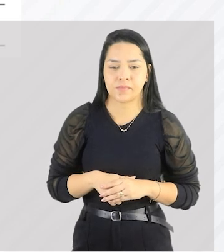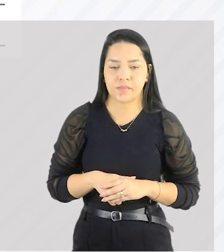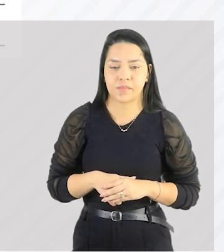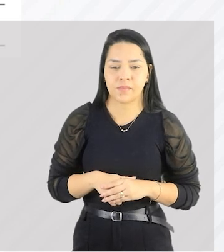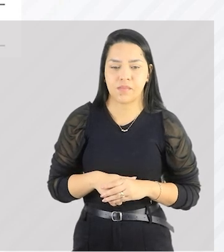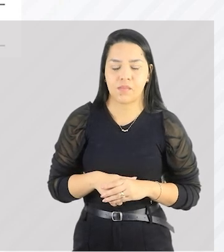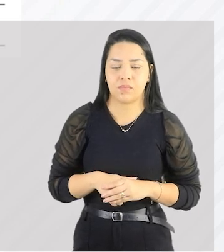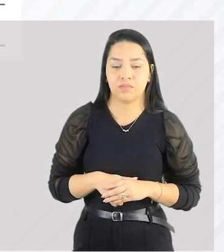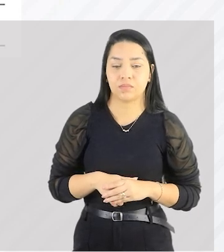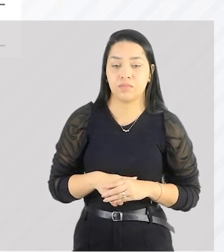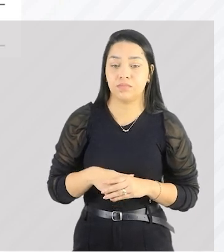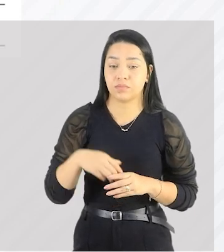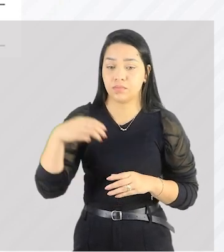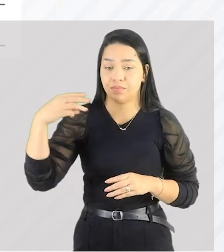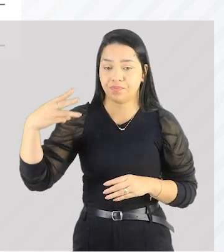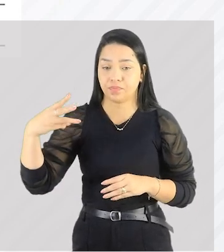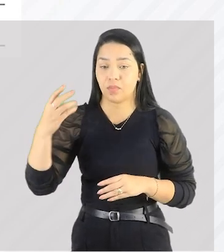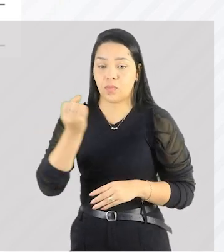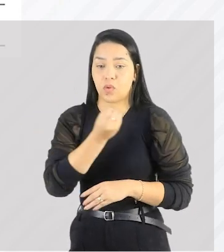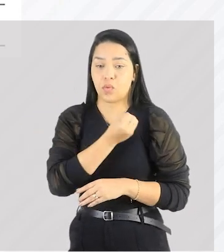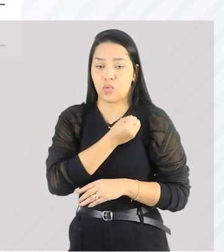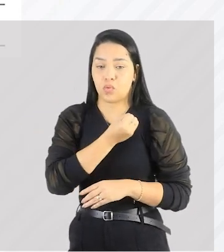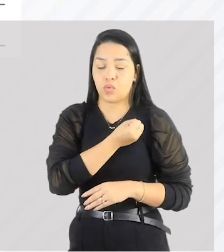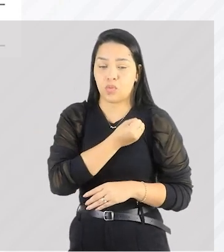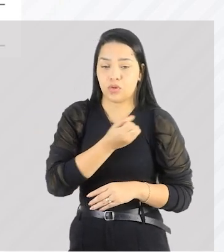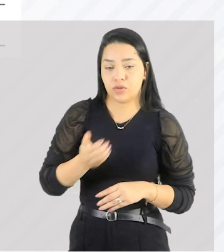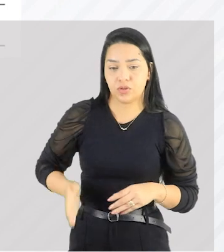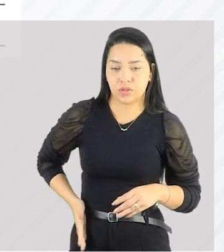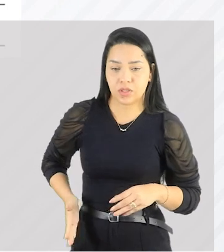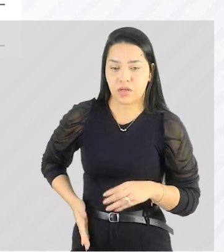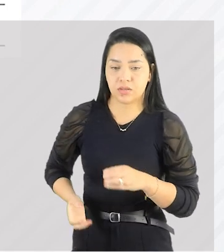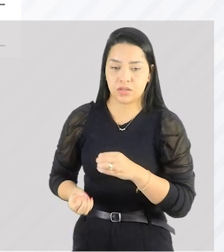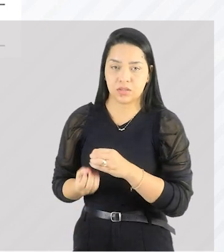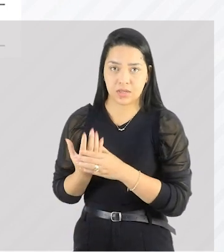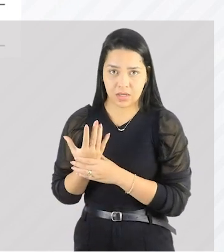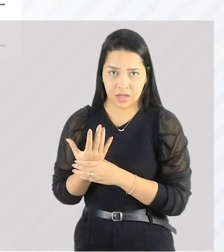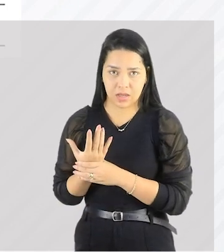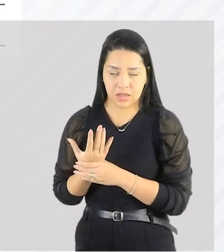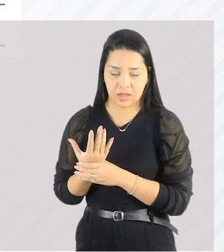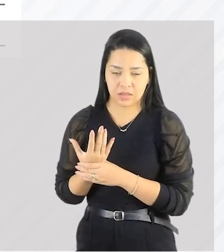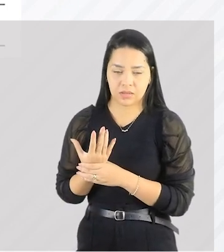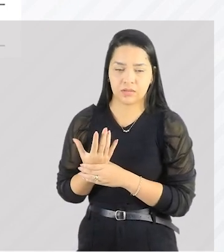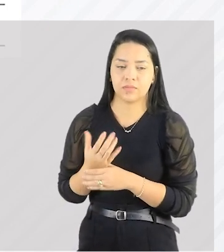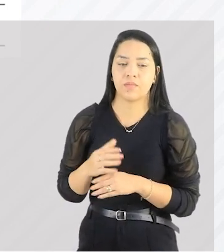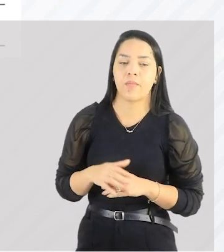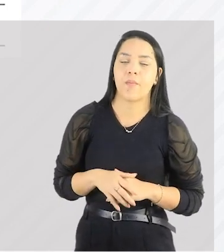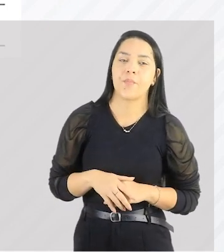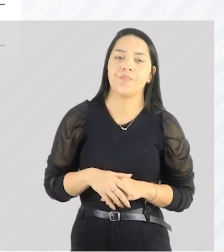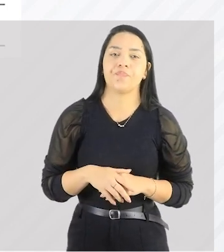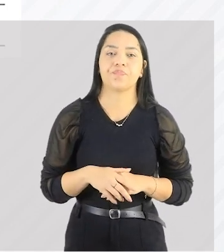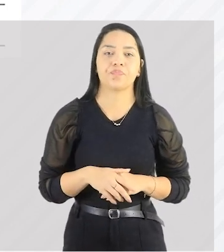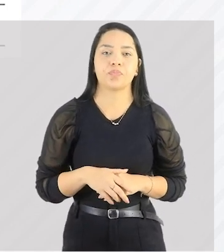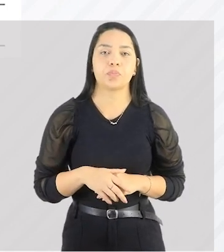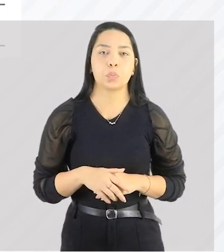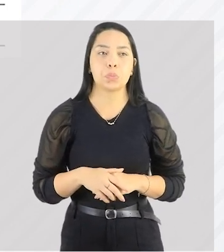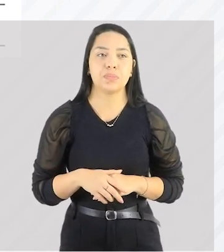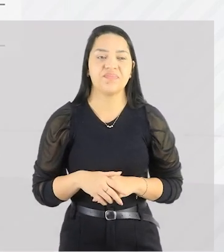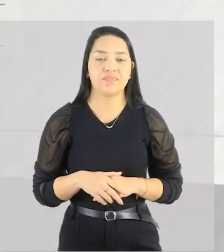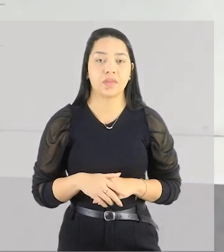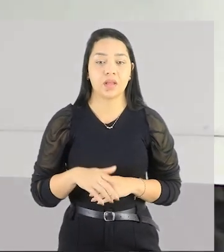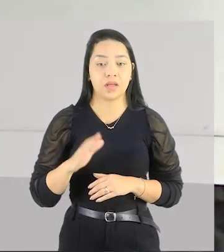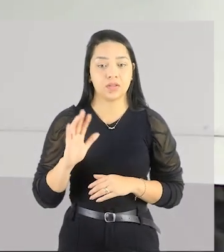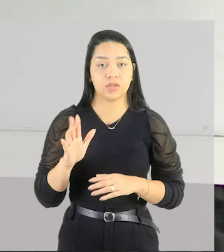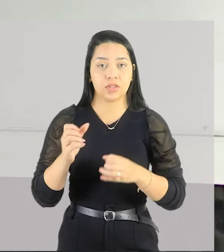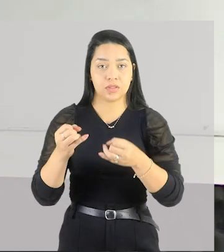tá? E a coluna número 3 se refere ao número de calças confeccionadas, beleza? Muito bem. Aqui